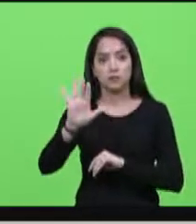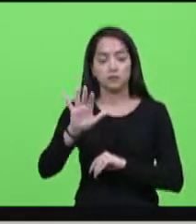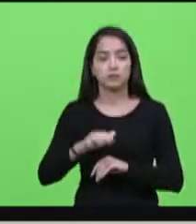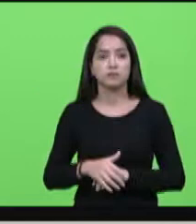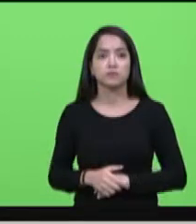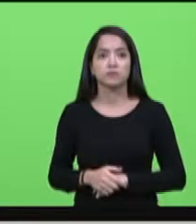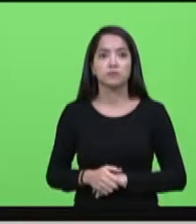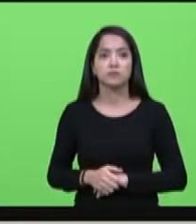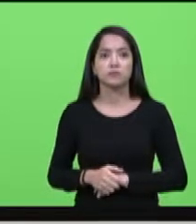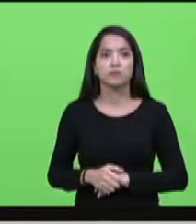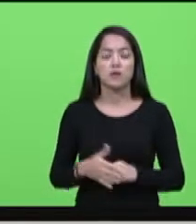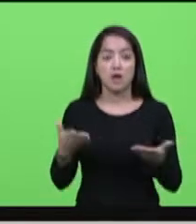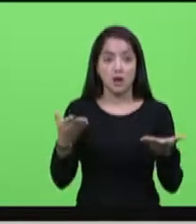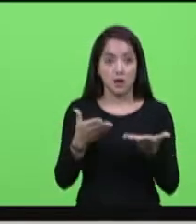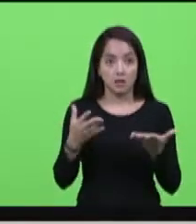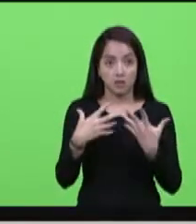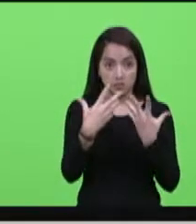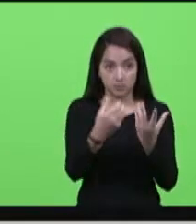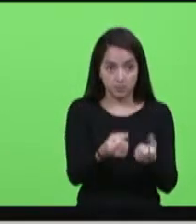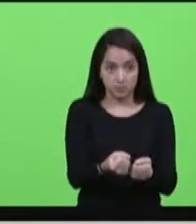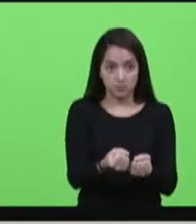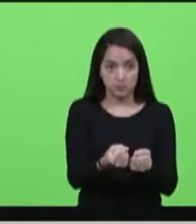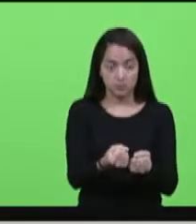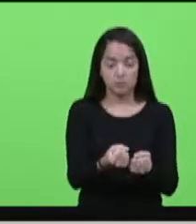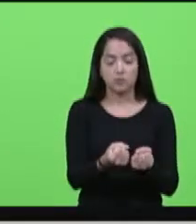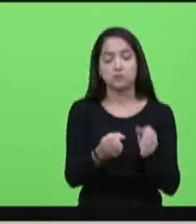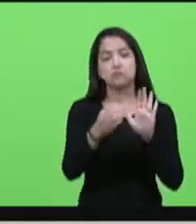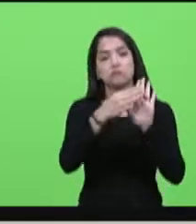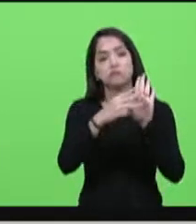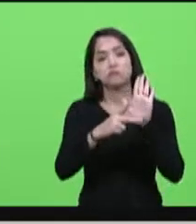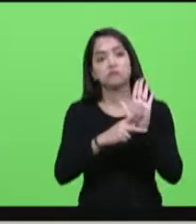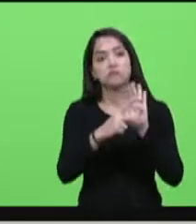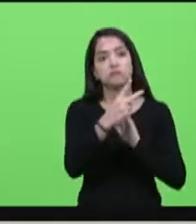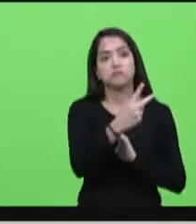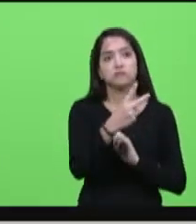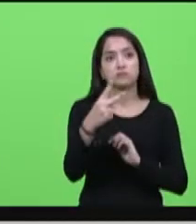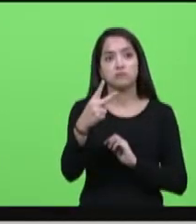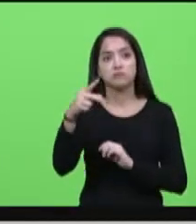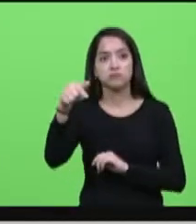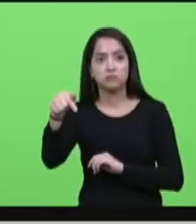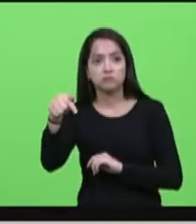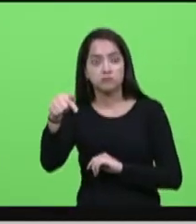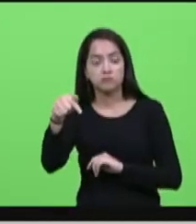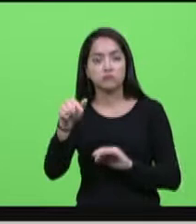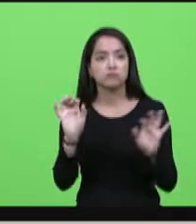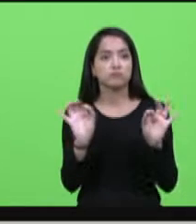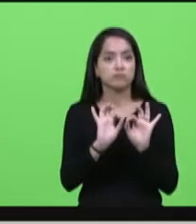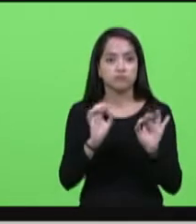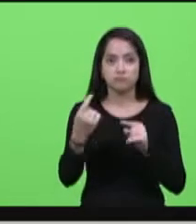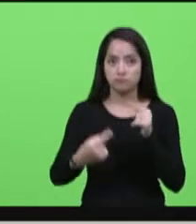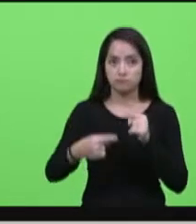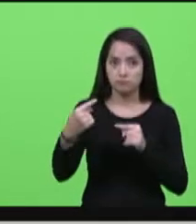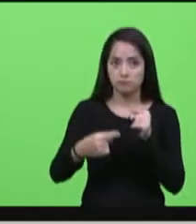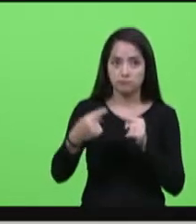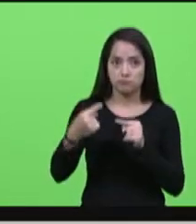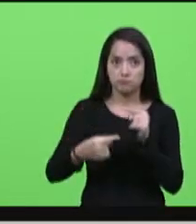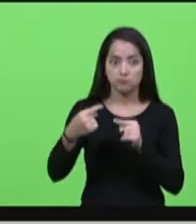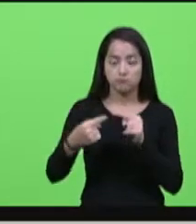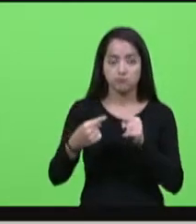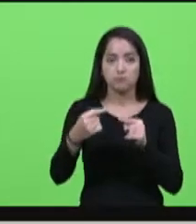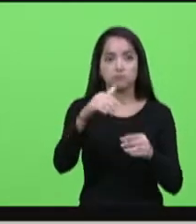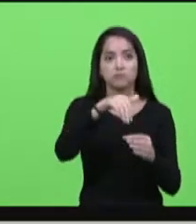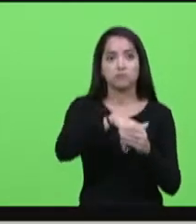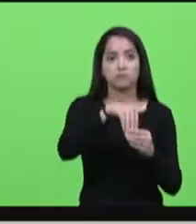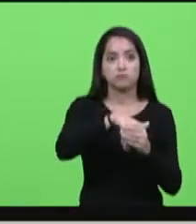13.979. Em discussão, a admissibilidade da medida provisória 227. Não havendo quem queira discutir, em